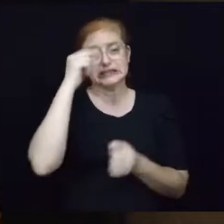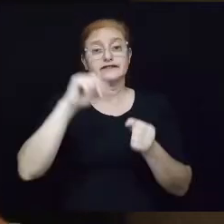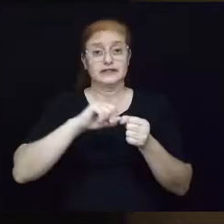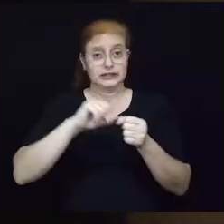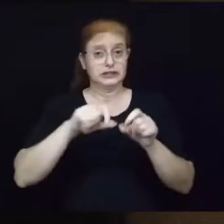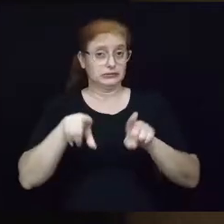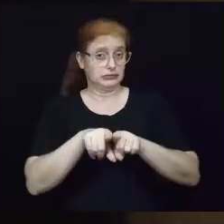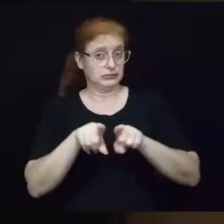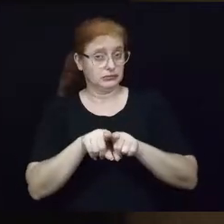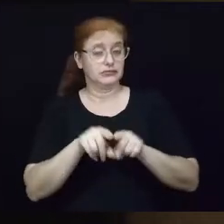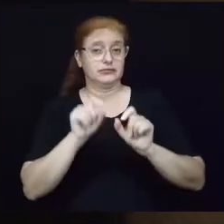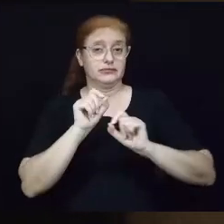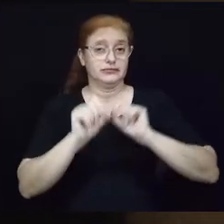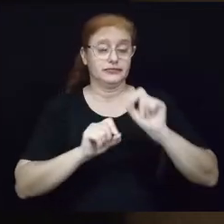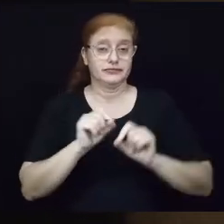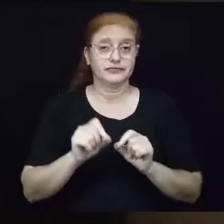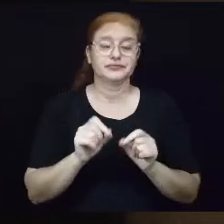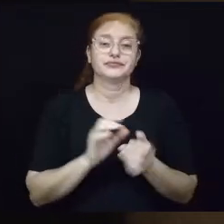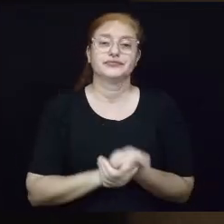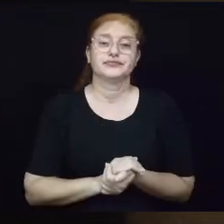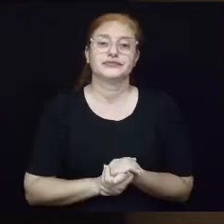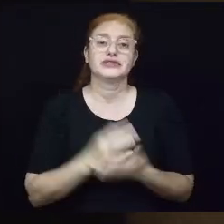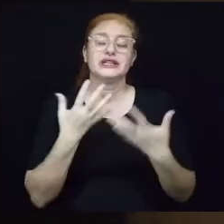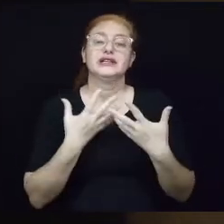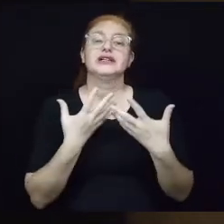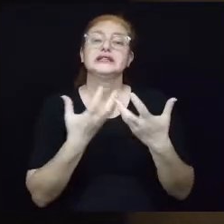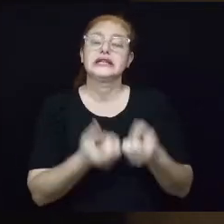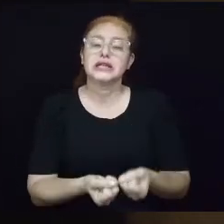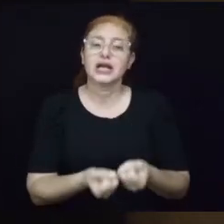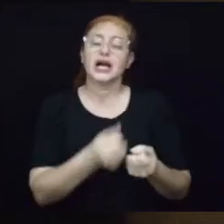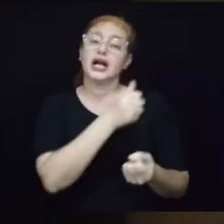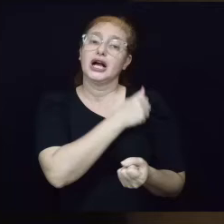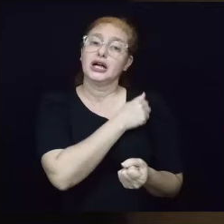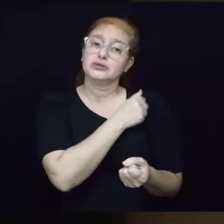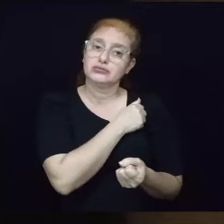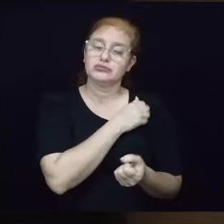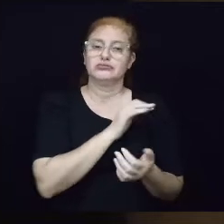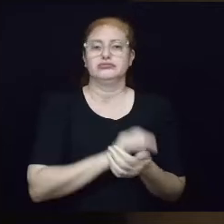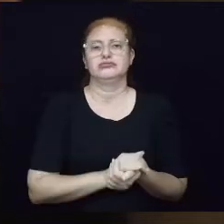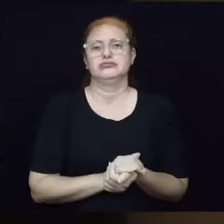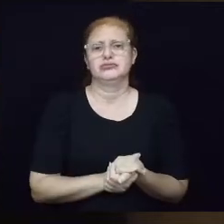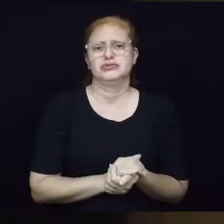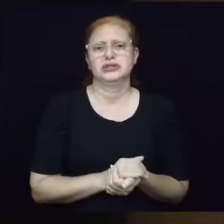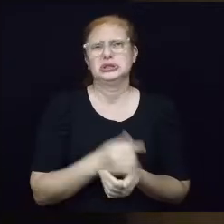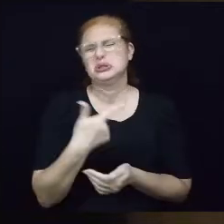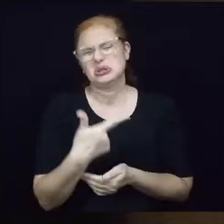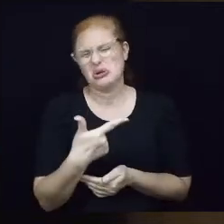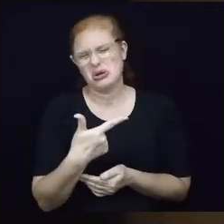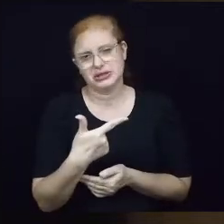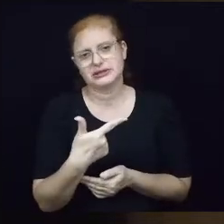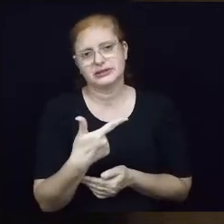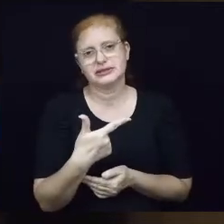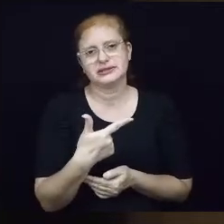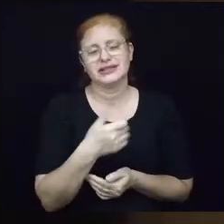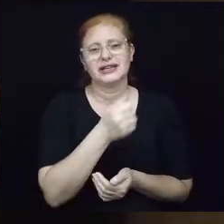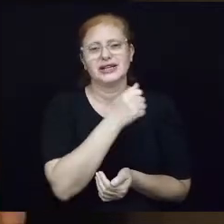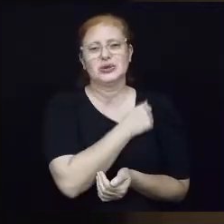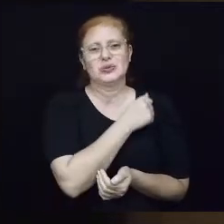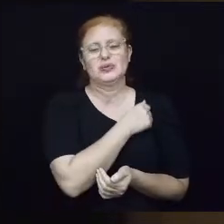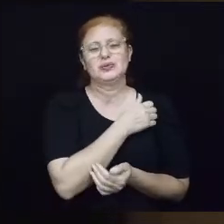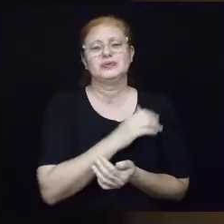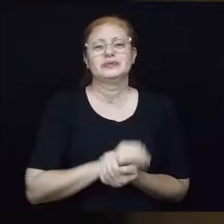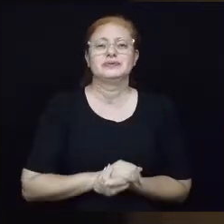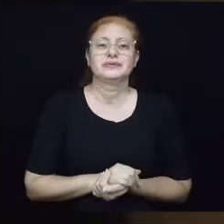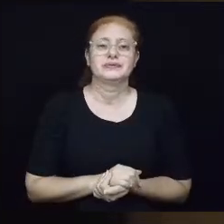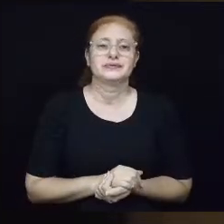pensei e fiz foi receber alunos. Quer dizer, alunos não, foram dois discípulos, no